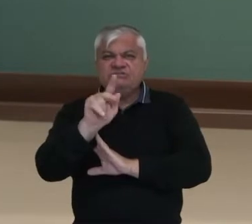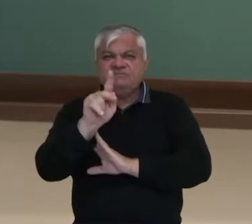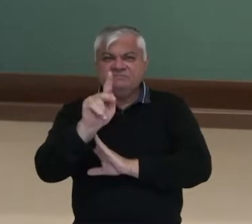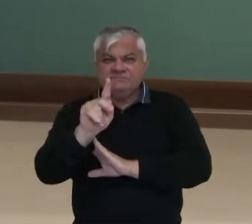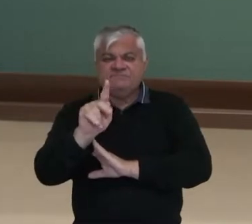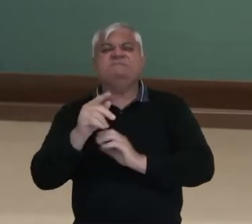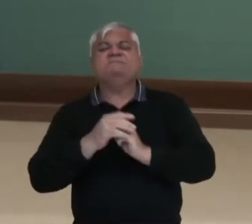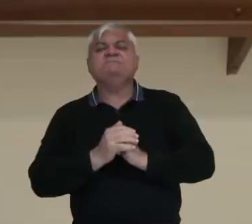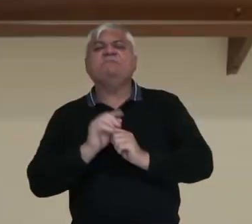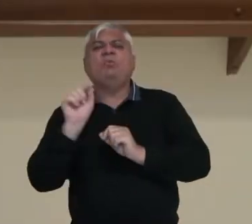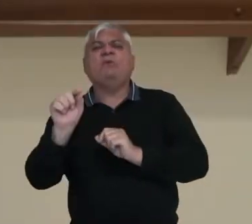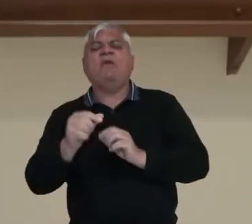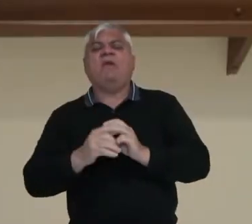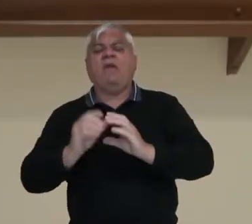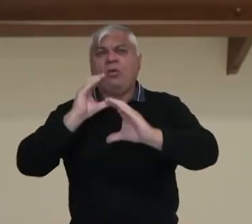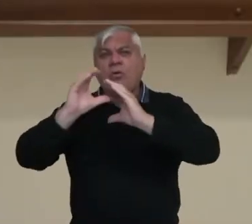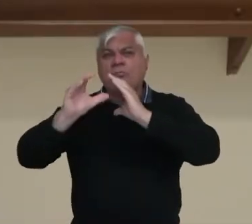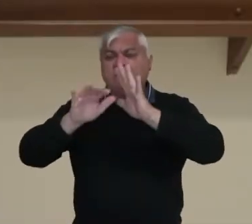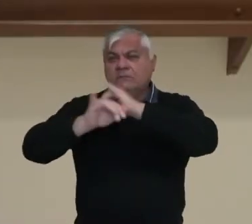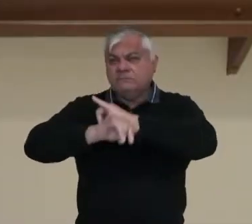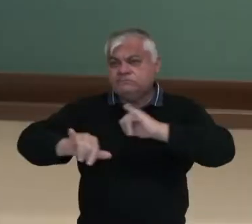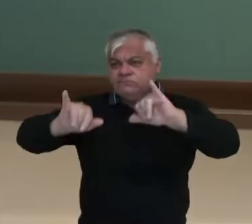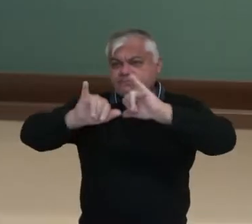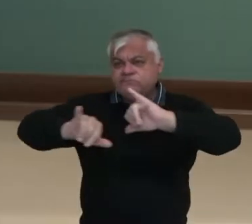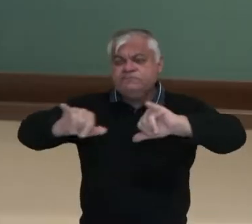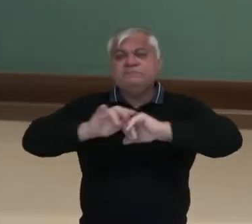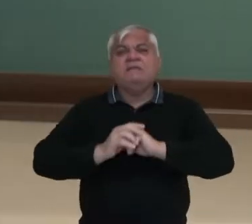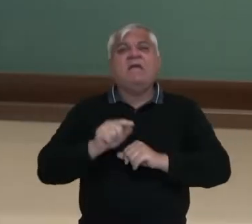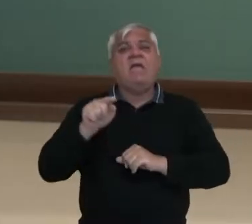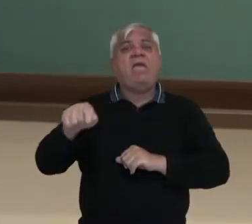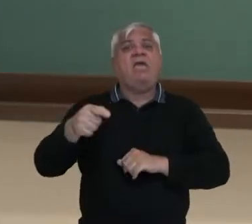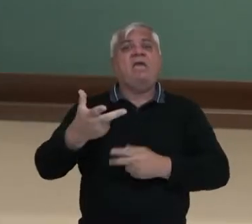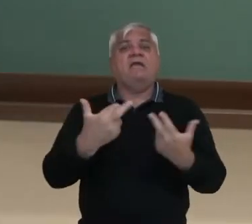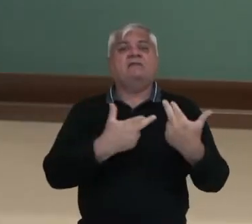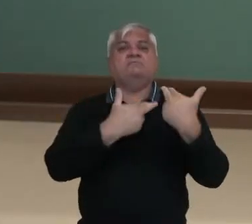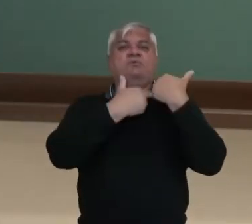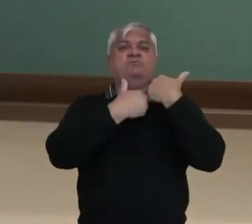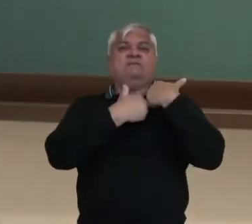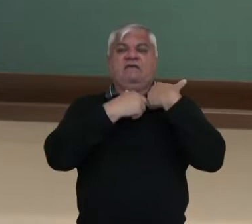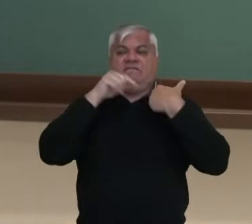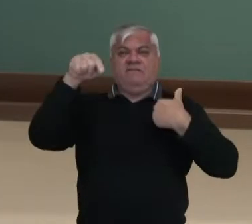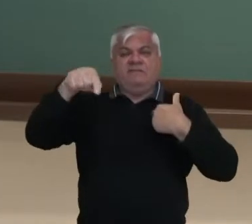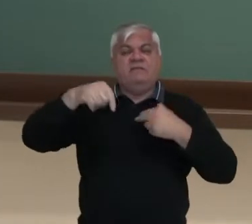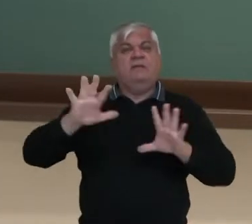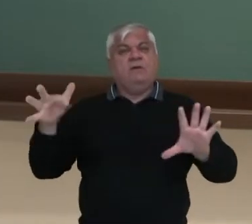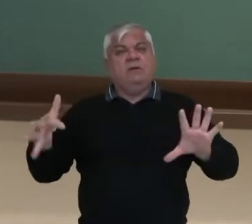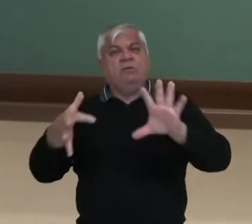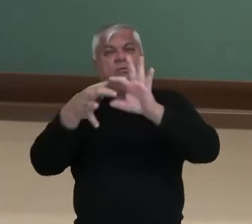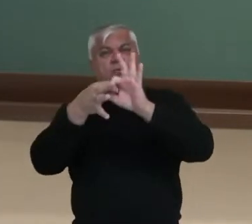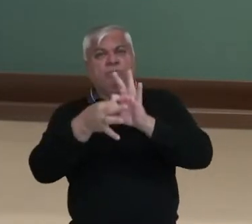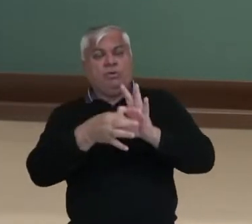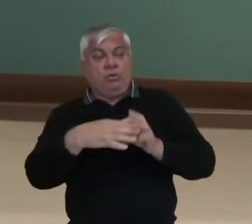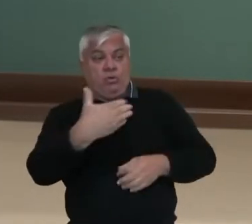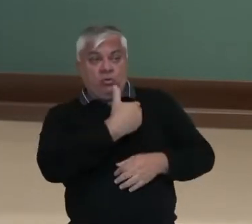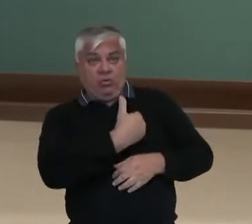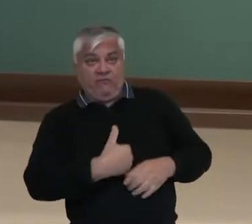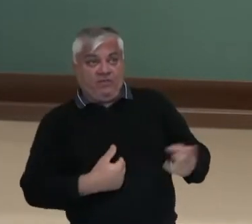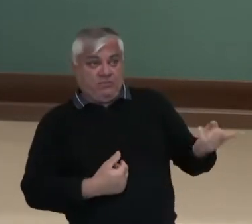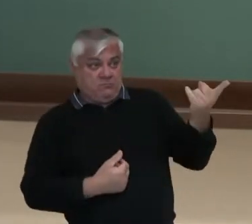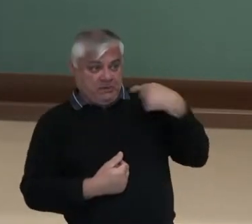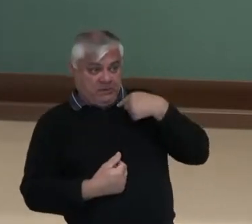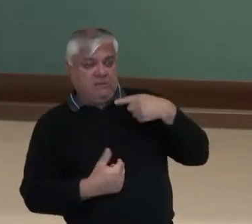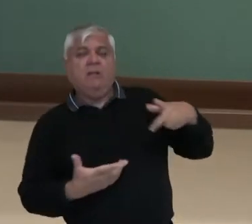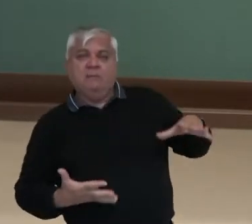censurar os meios de comunicação, de colocar os meios de comunicação atrelados ao que o governo determinava, vai